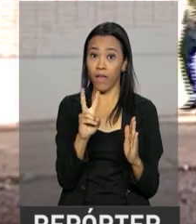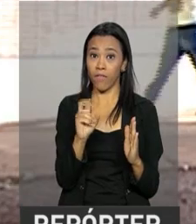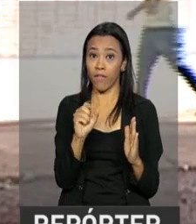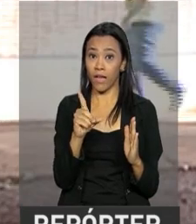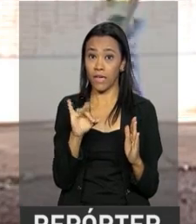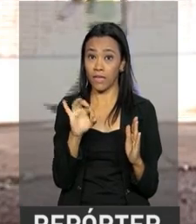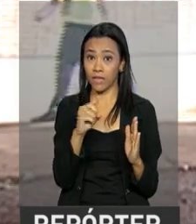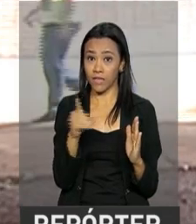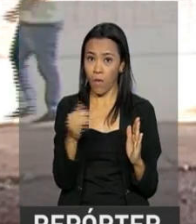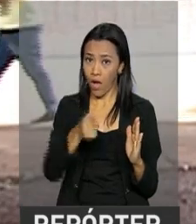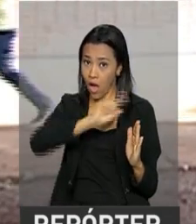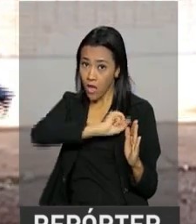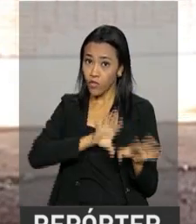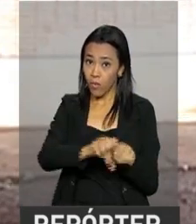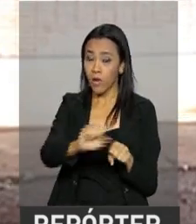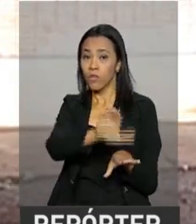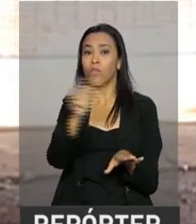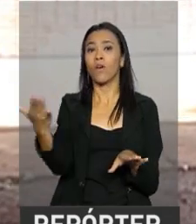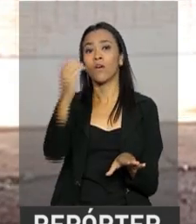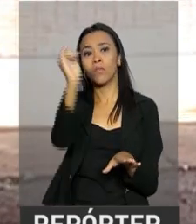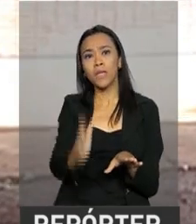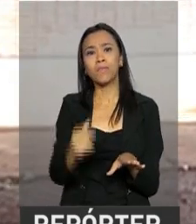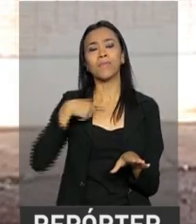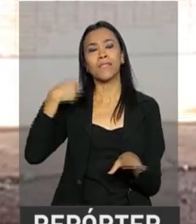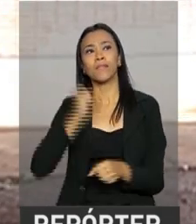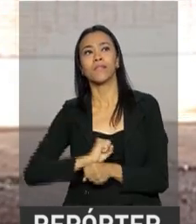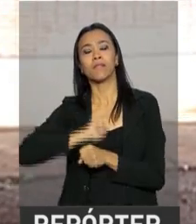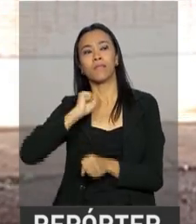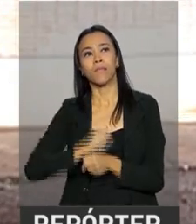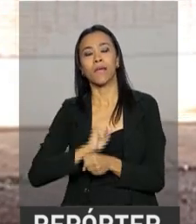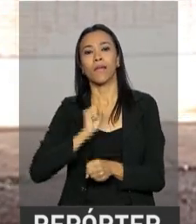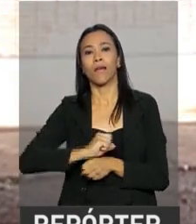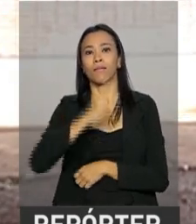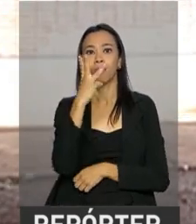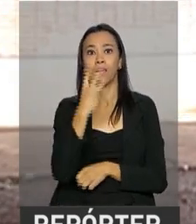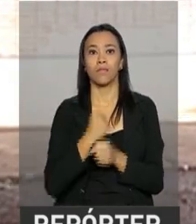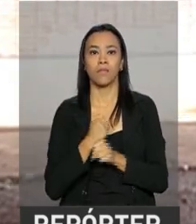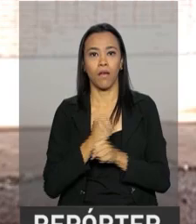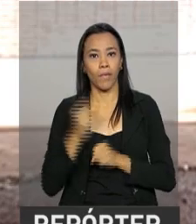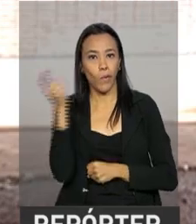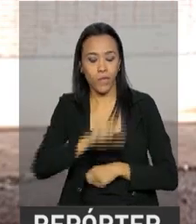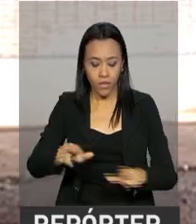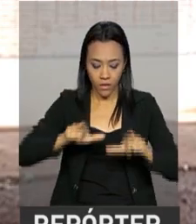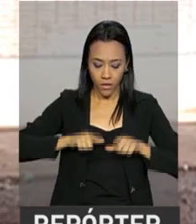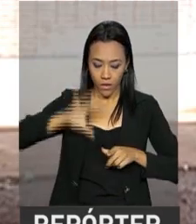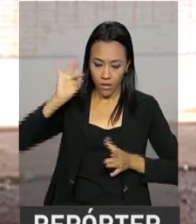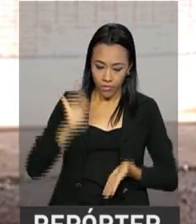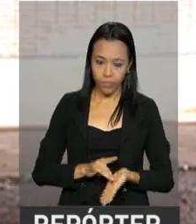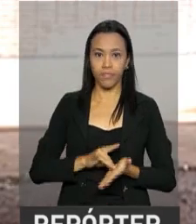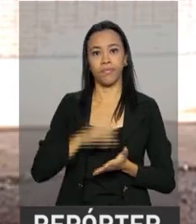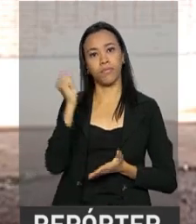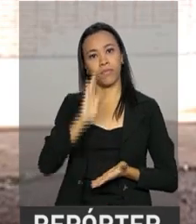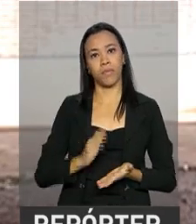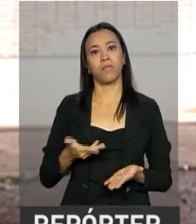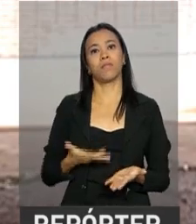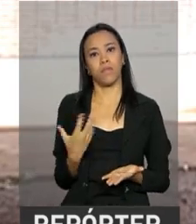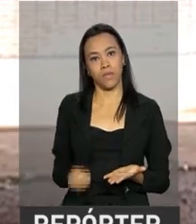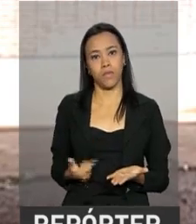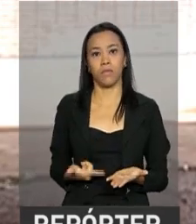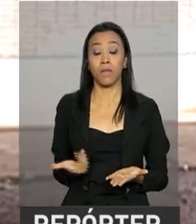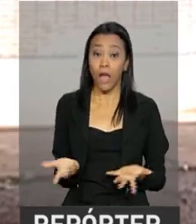os estudantes formados fora do país tinham que aguardar até 3 anos para conseguir que o diploma fosse aceito aqui no